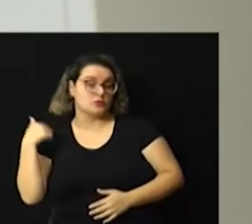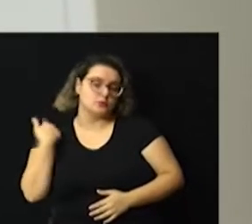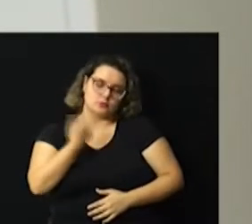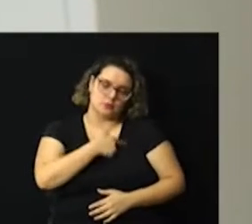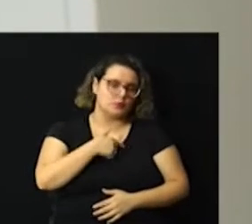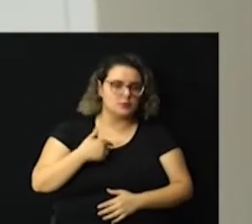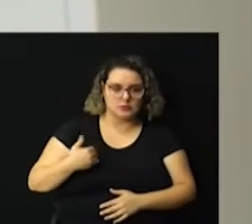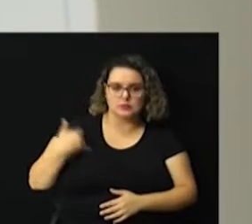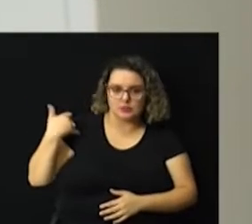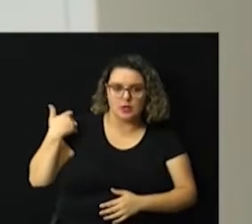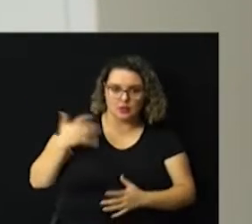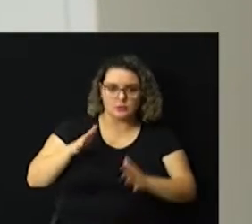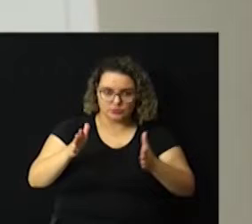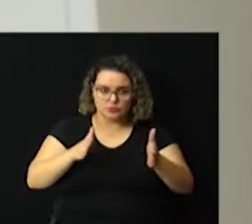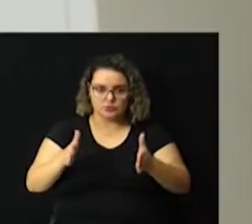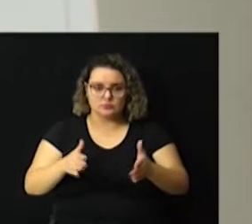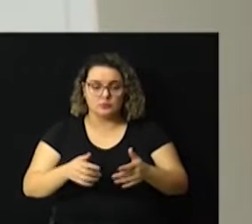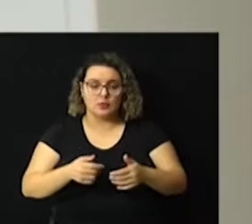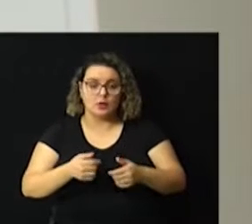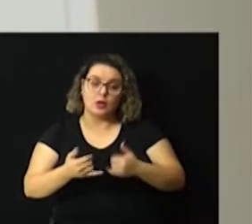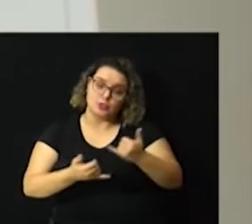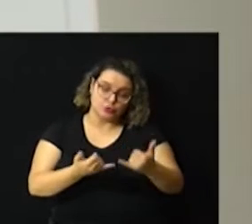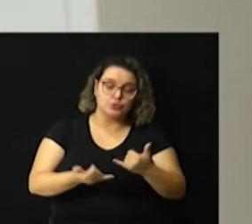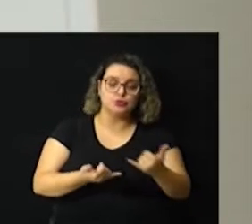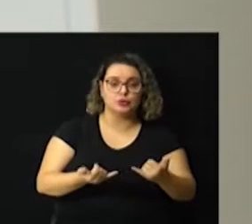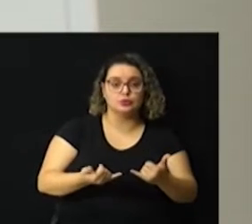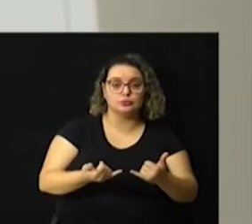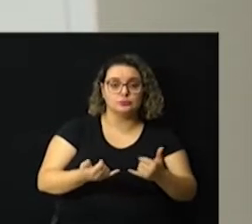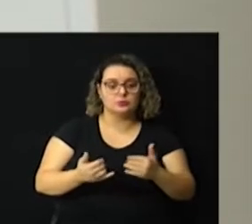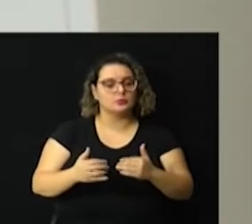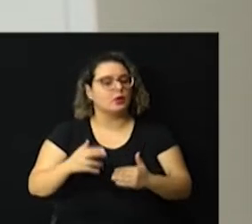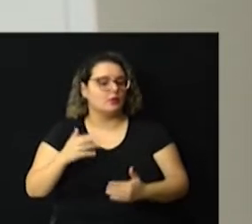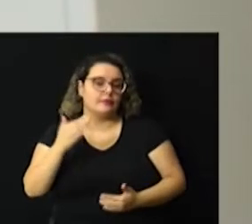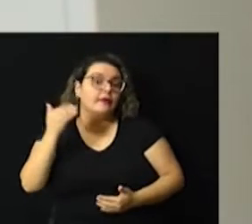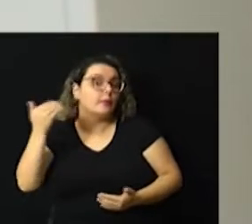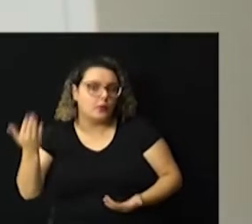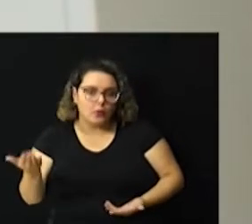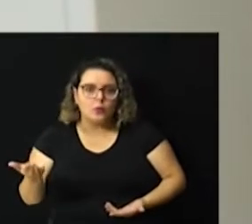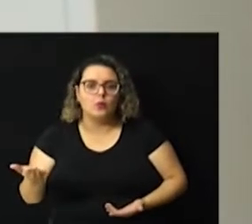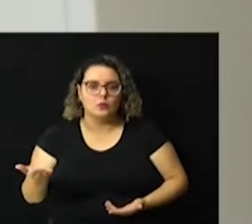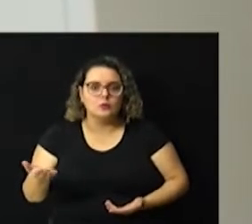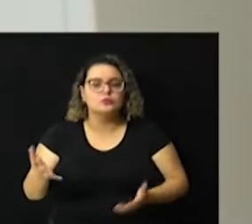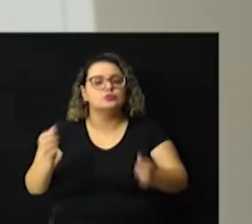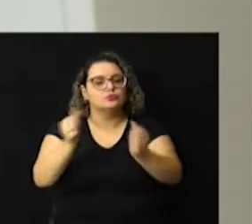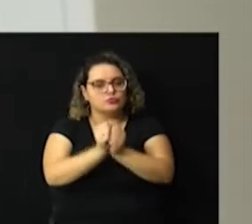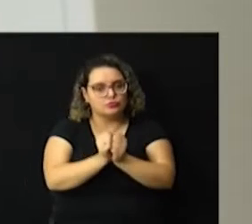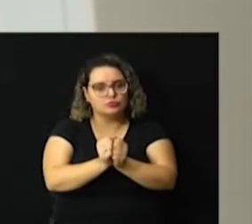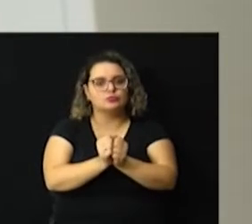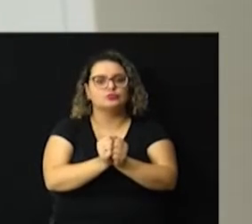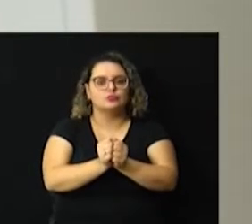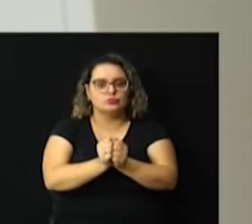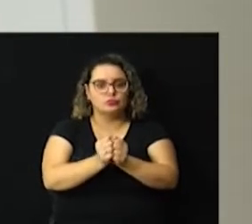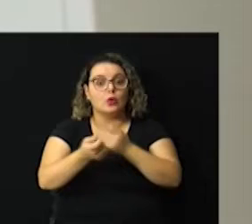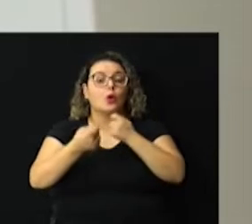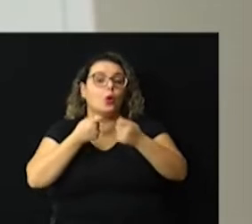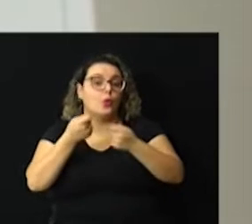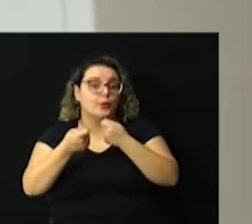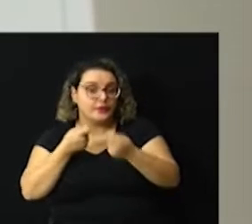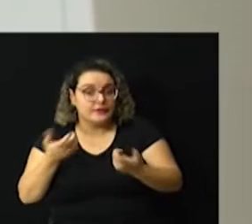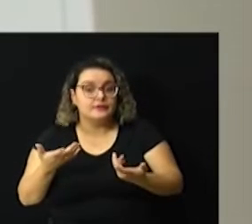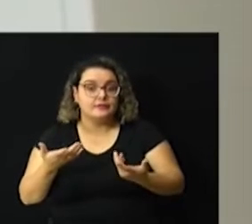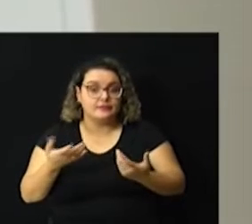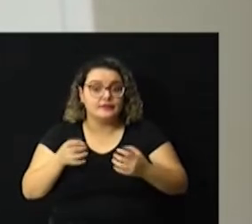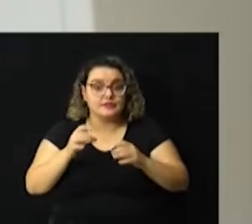nós, né? E a gente decidiu pegar jogos, que é algo que está bastante em alta, e juntar com o podcast, que é algo bem